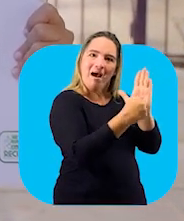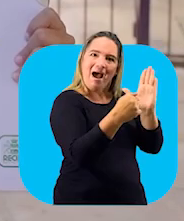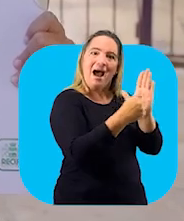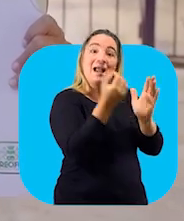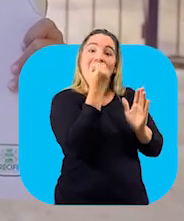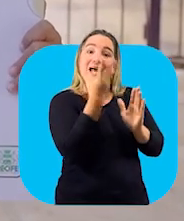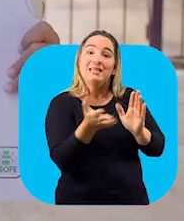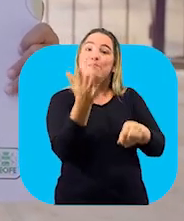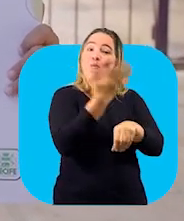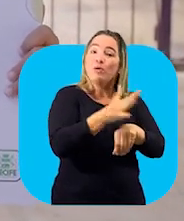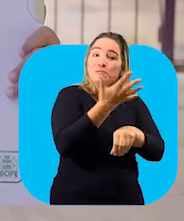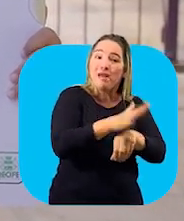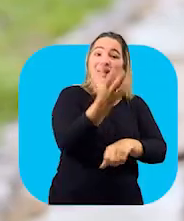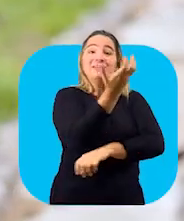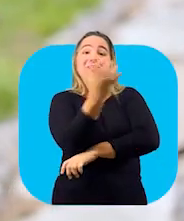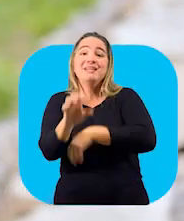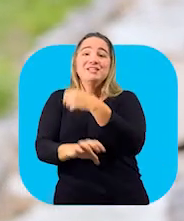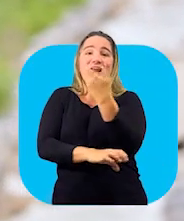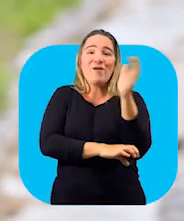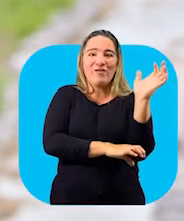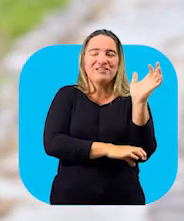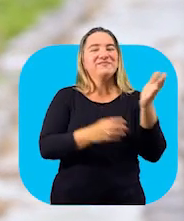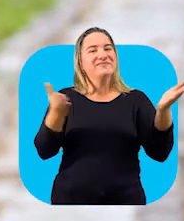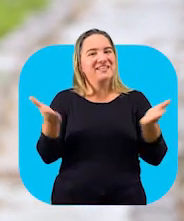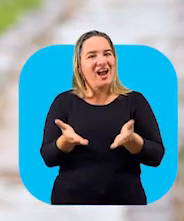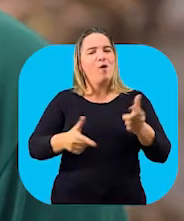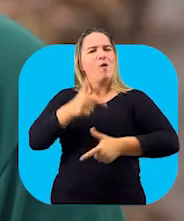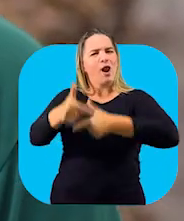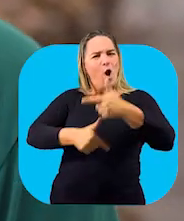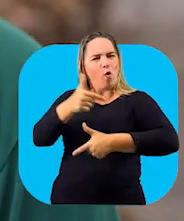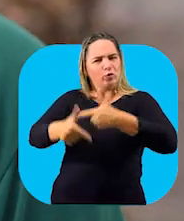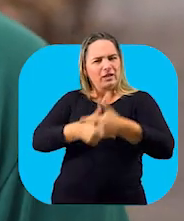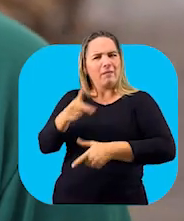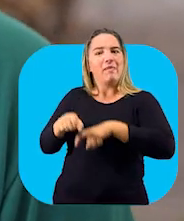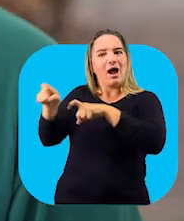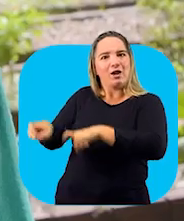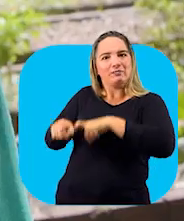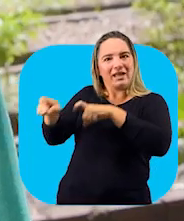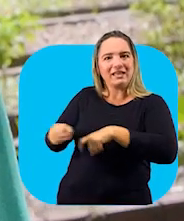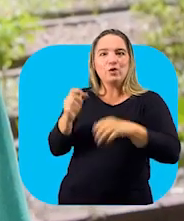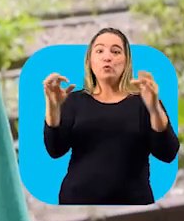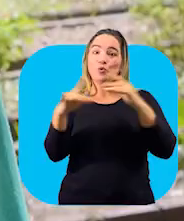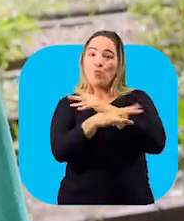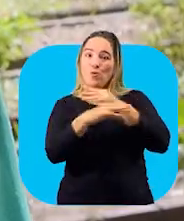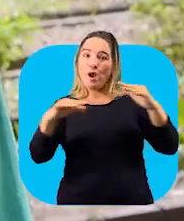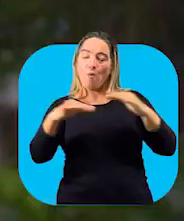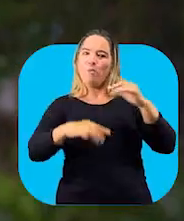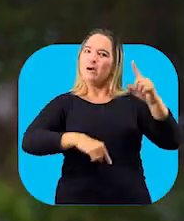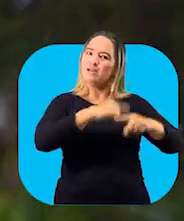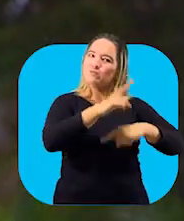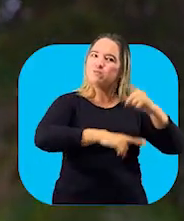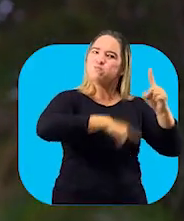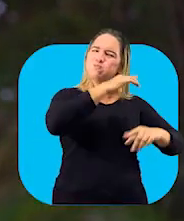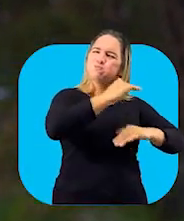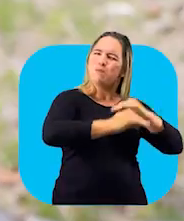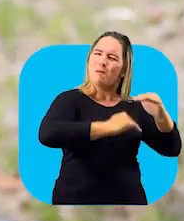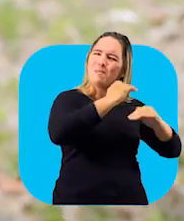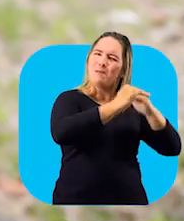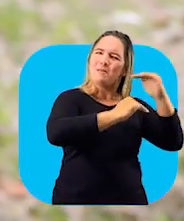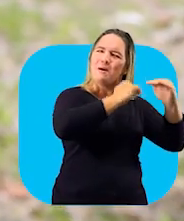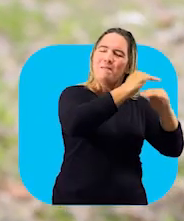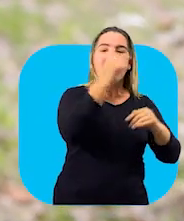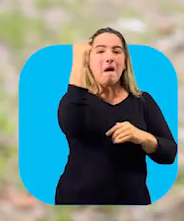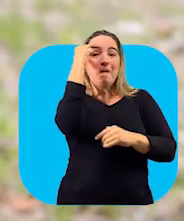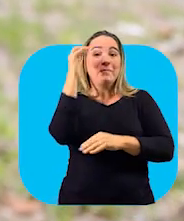boas práticas agroecológicas. Agora, o trabalho da Secretaria Executiva de Agricultura Urbana segue em frente, cultivando